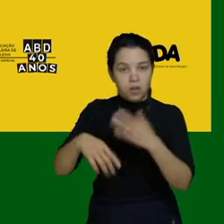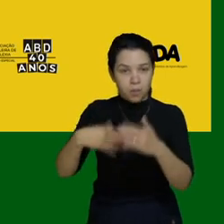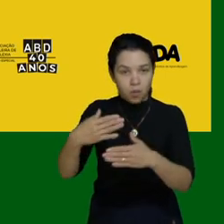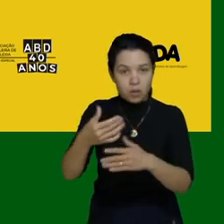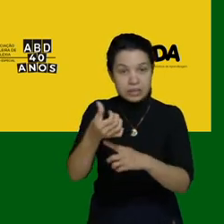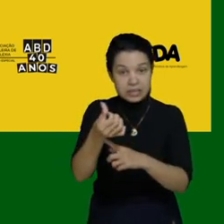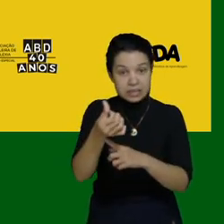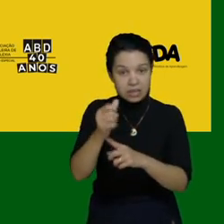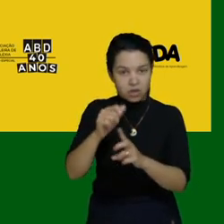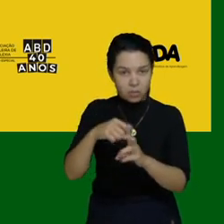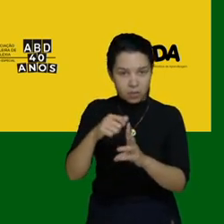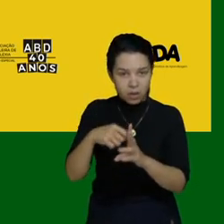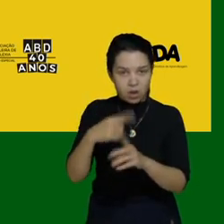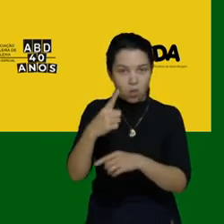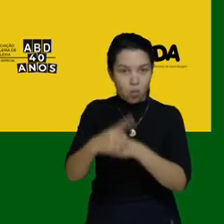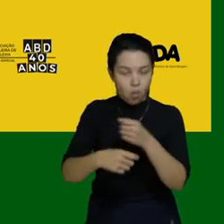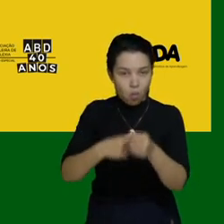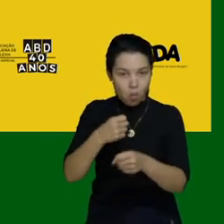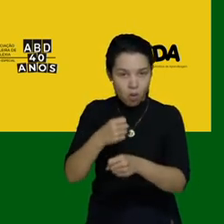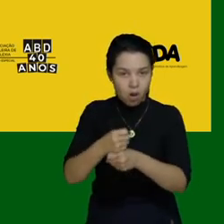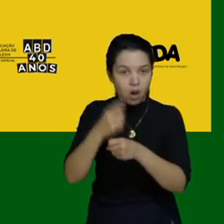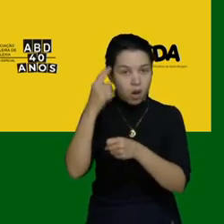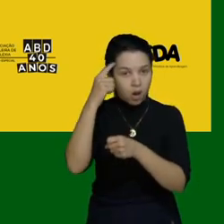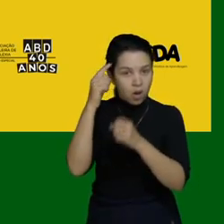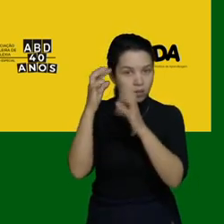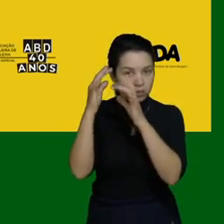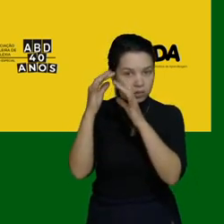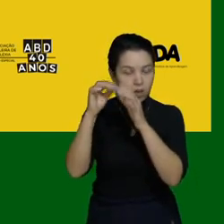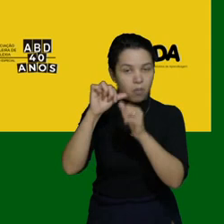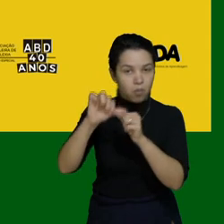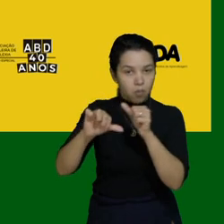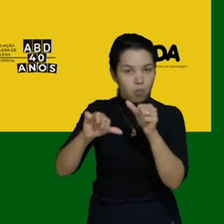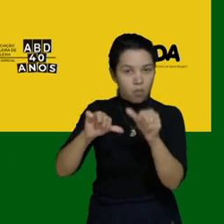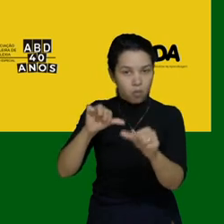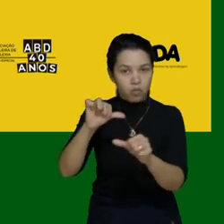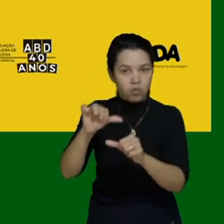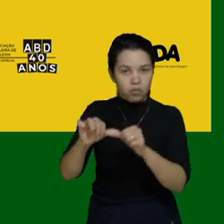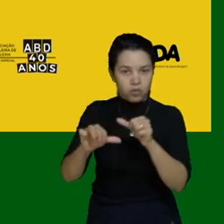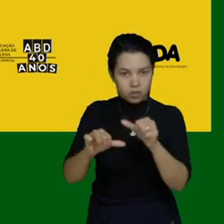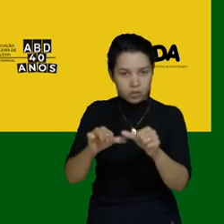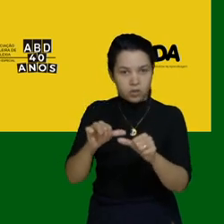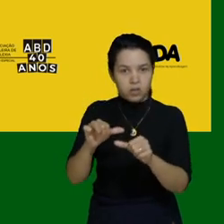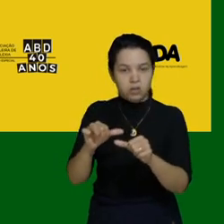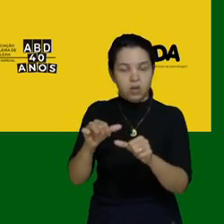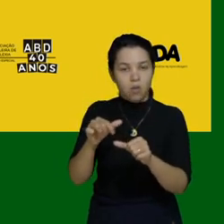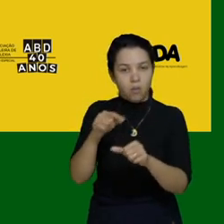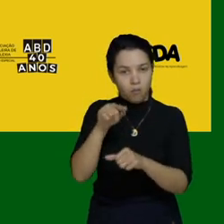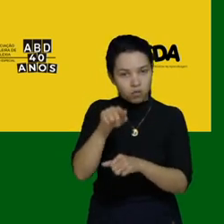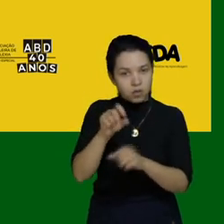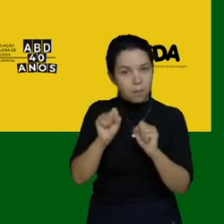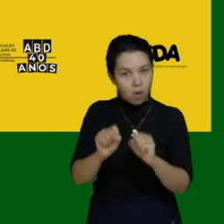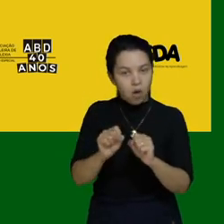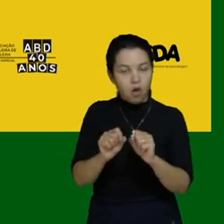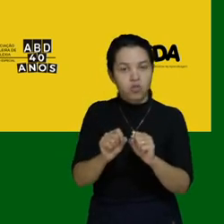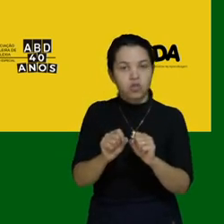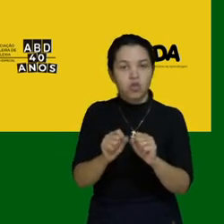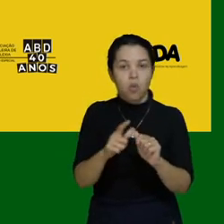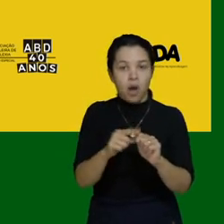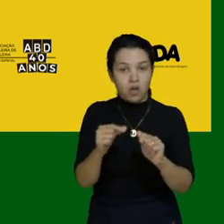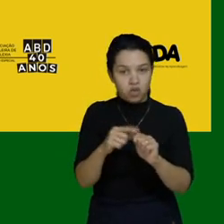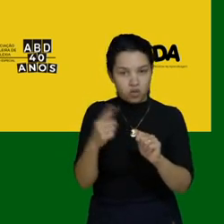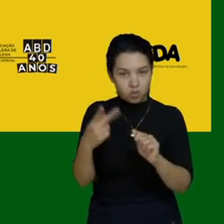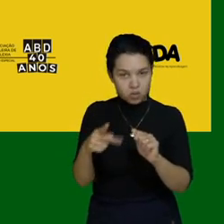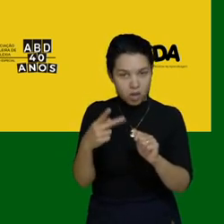o que esse cérebro modifica né então vocês podem ler esse artigo dela que super importante mostrando isso né